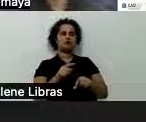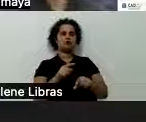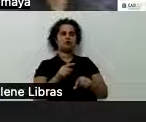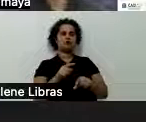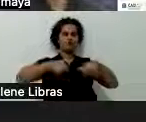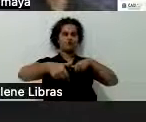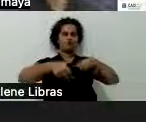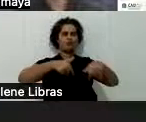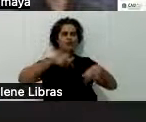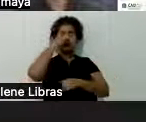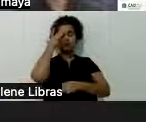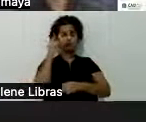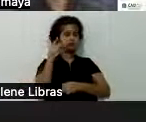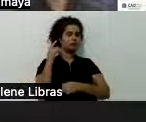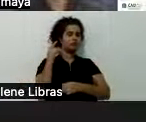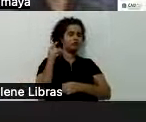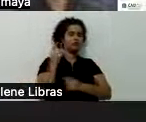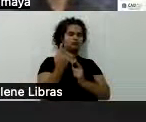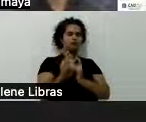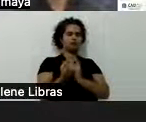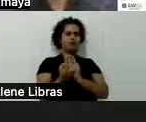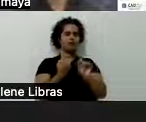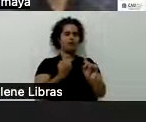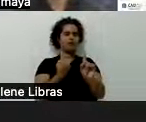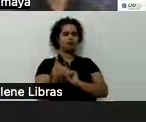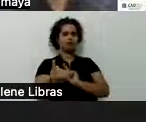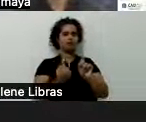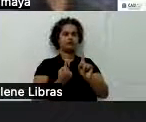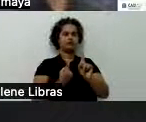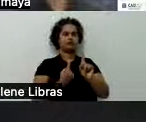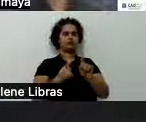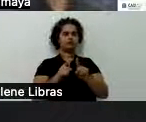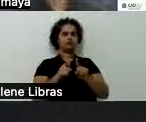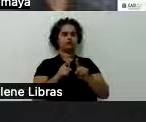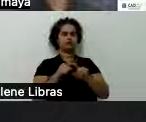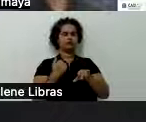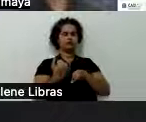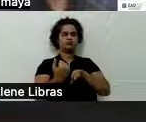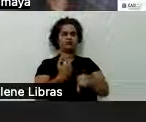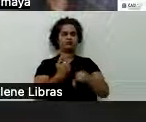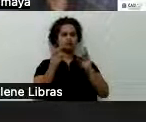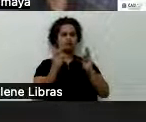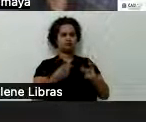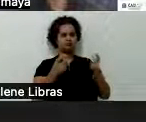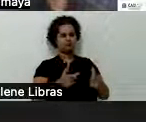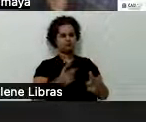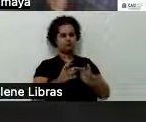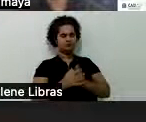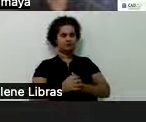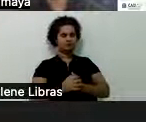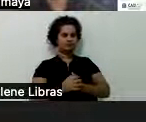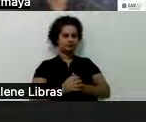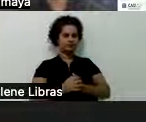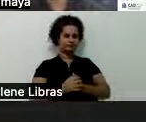deixar pedestres, ciclistas e automóveis correrem no mesmo espaço. Em geral, foram todas ações